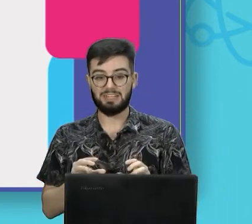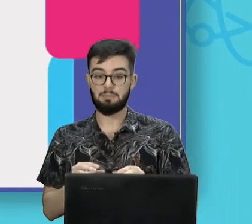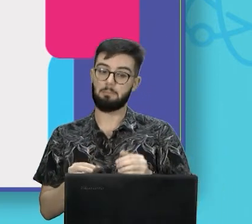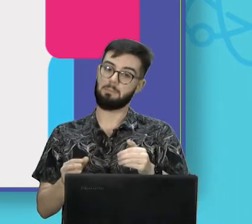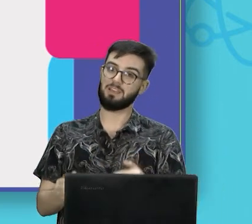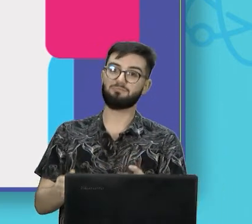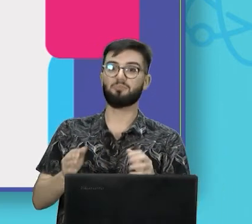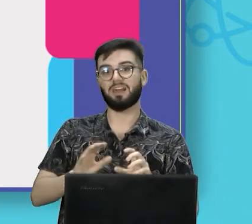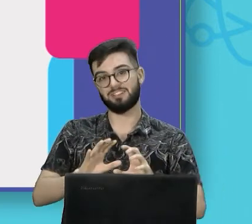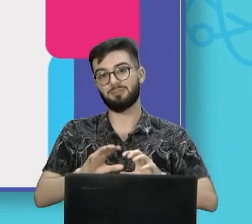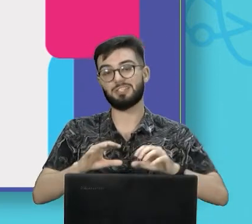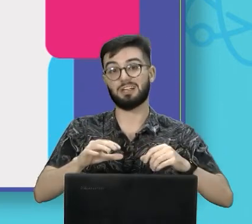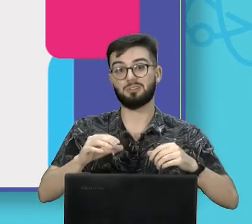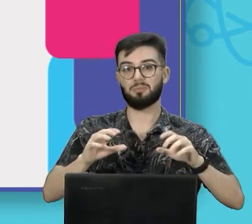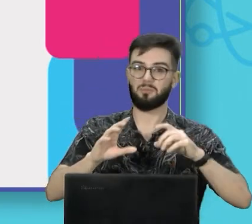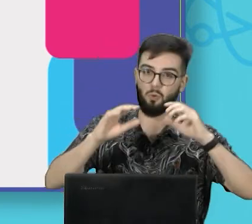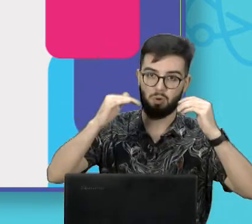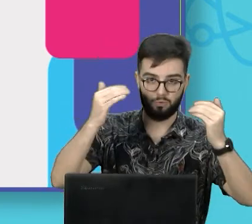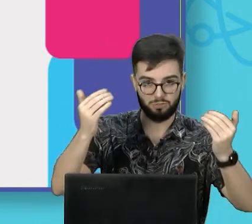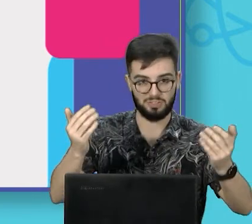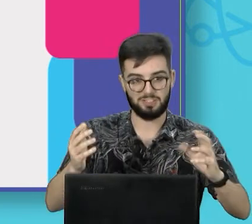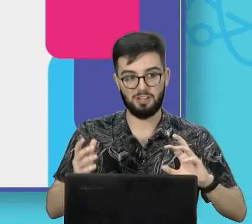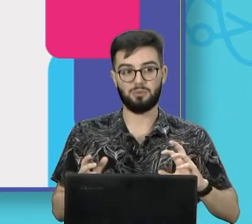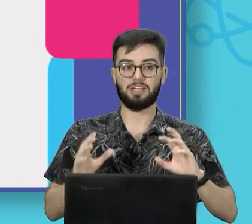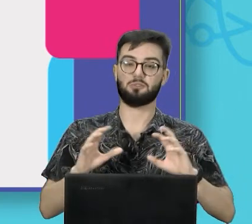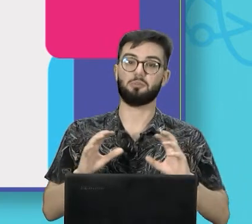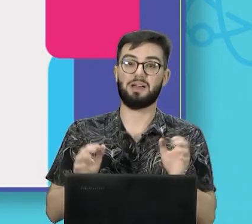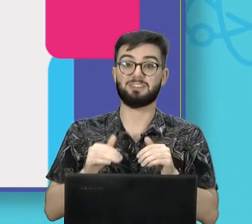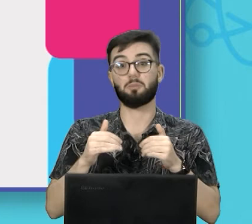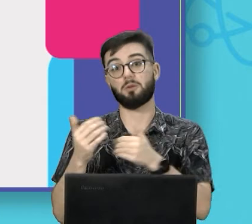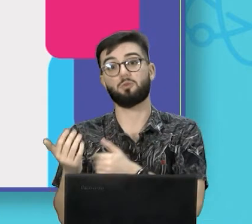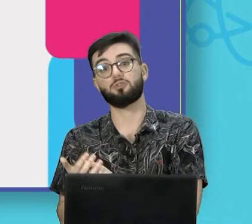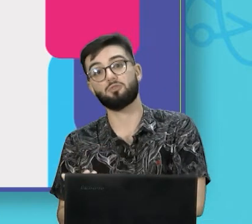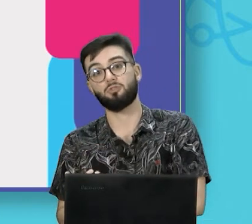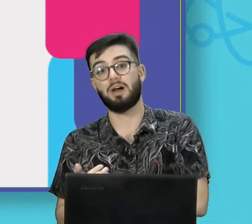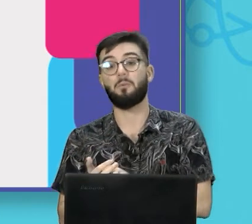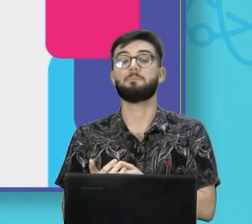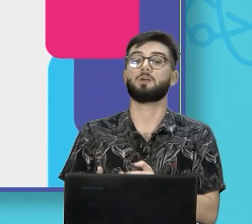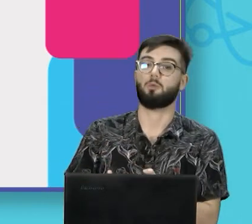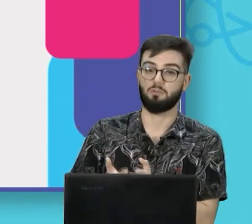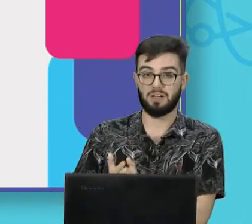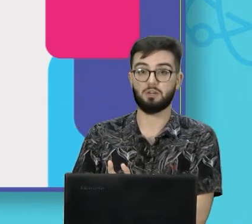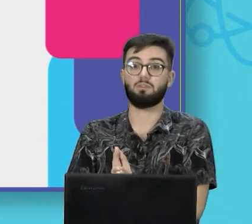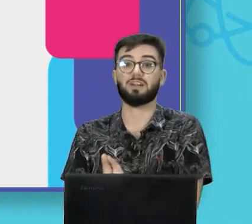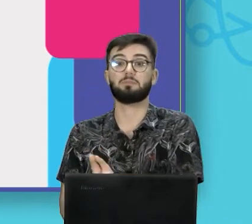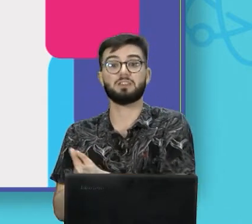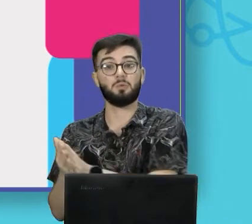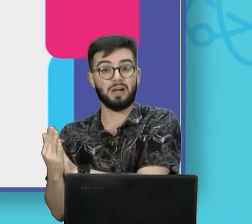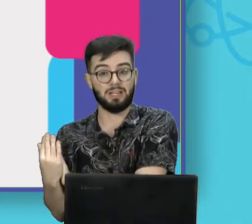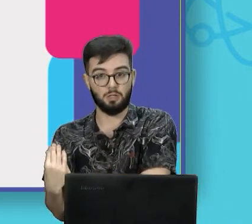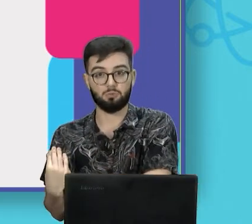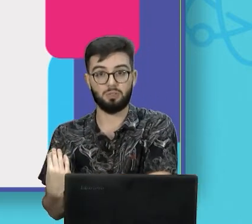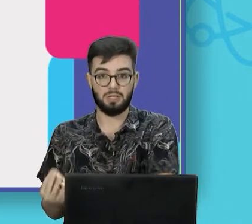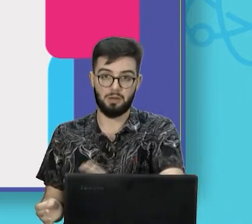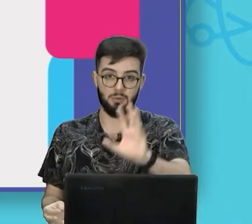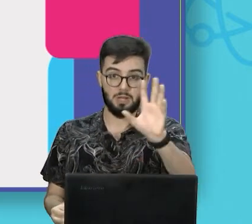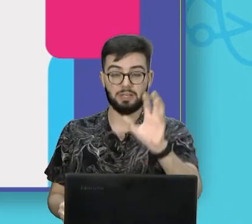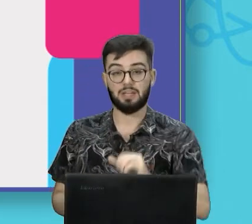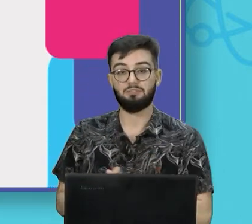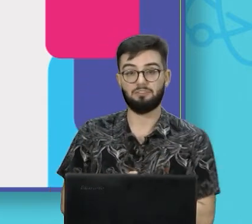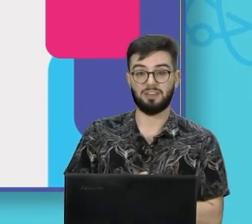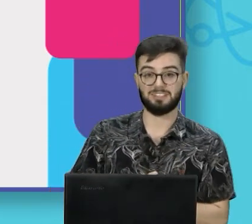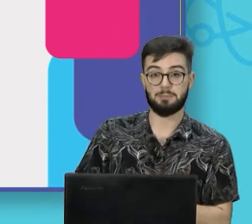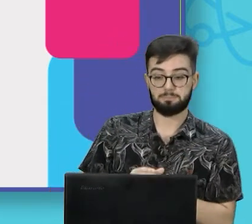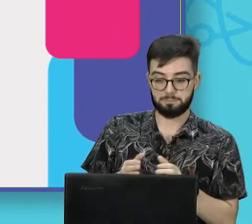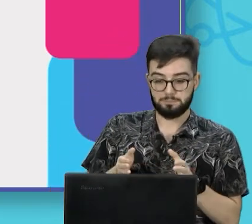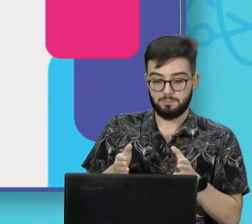Vargas ele mesmo o Brasil estando com a constituição né e tudo mais e no período constitucional como eu falei o várias mantém um caráter autoritário